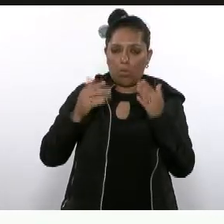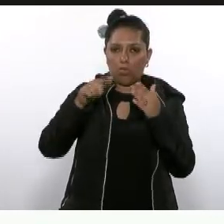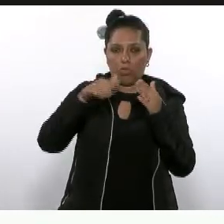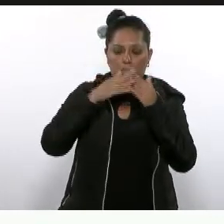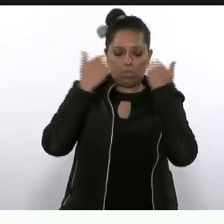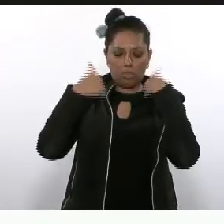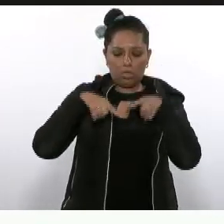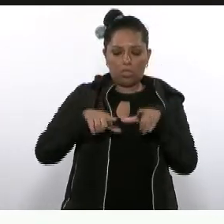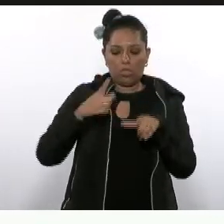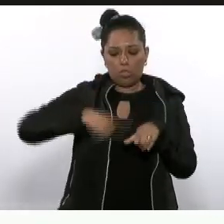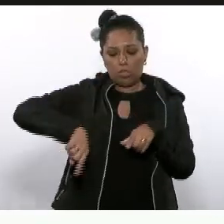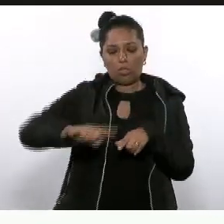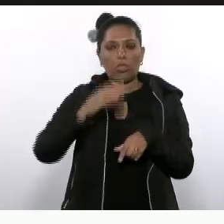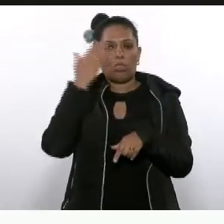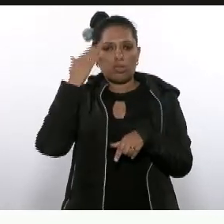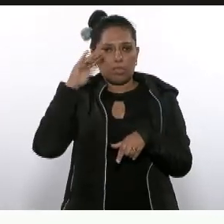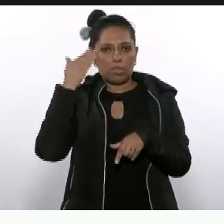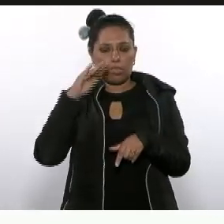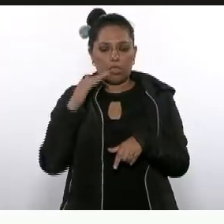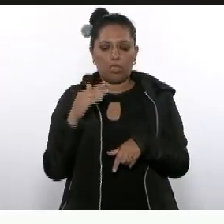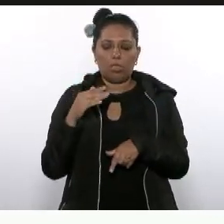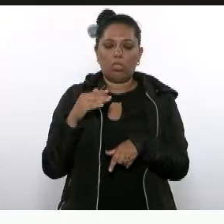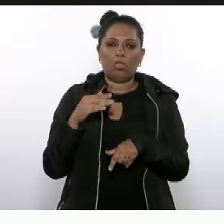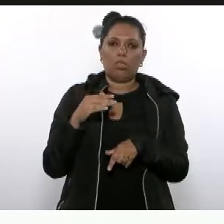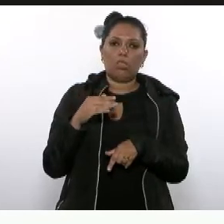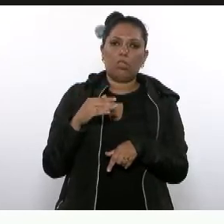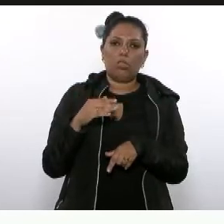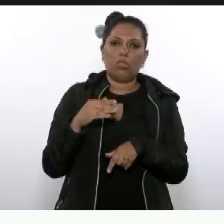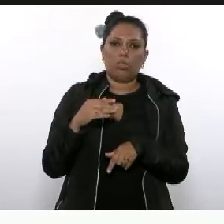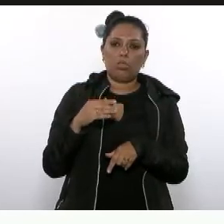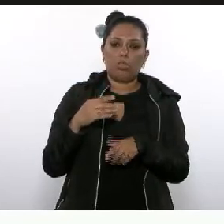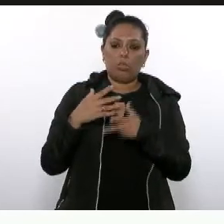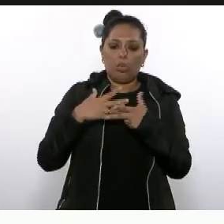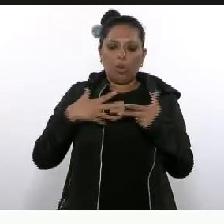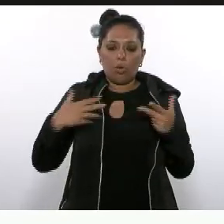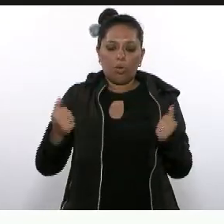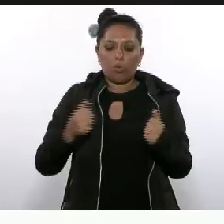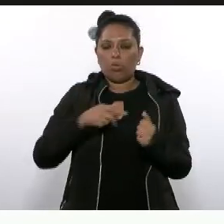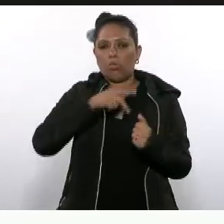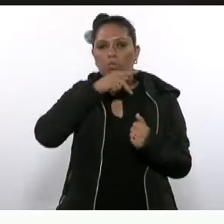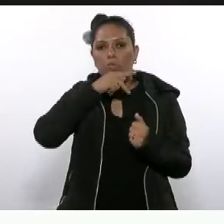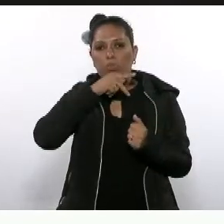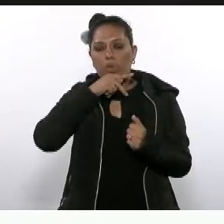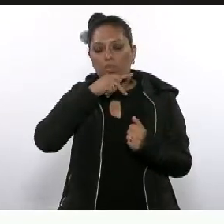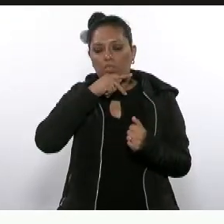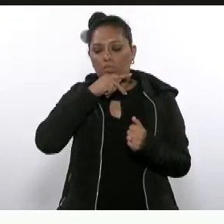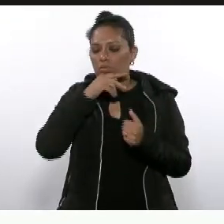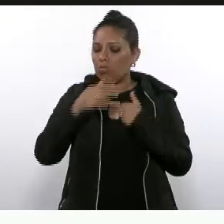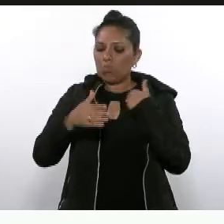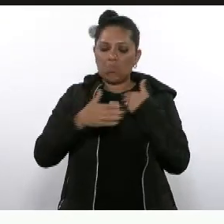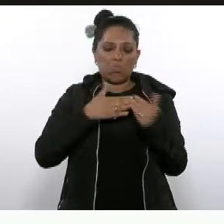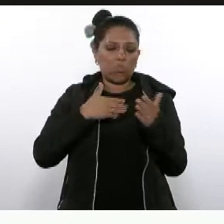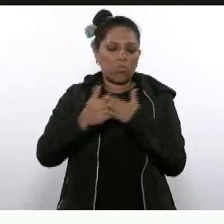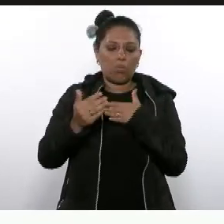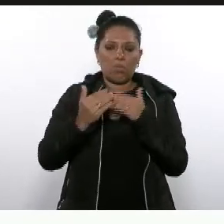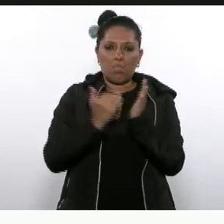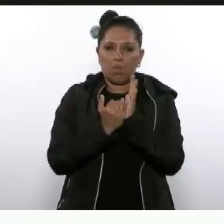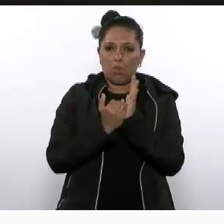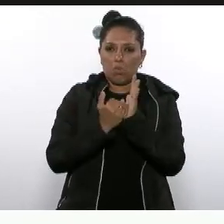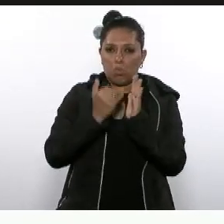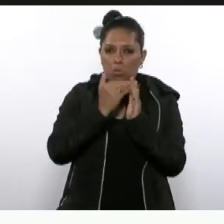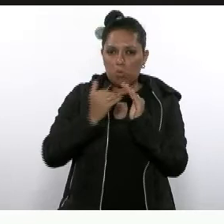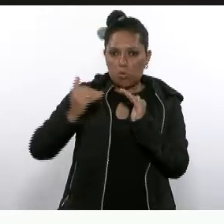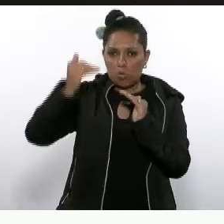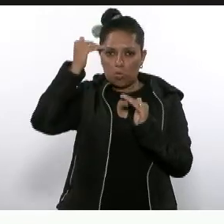casa, de entender que as nossas concepções partidárias, elas não são maiores do que o